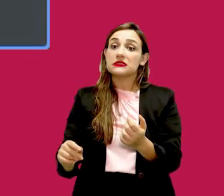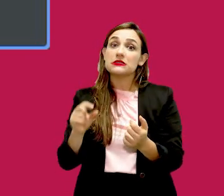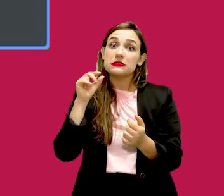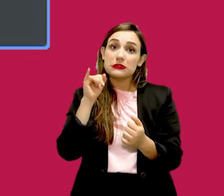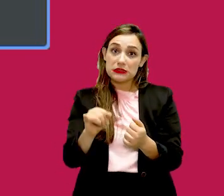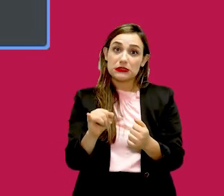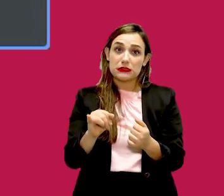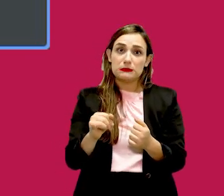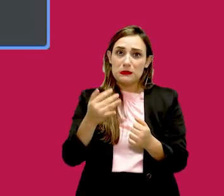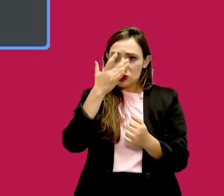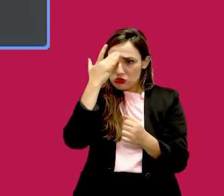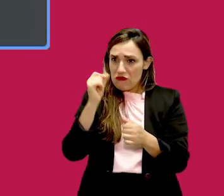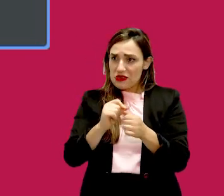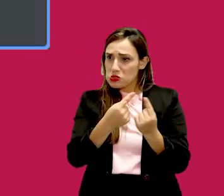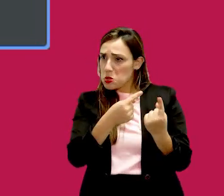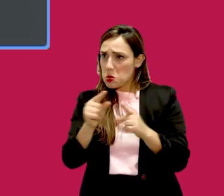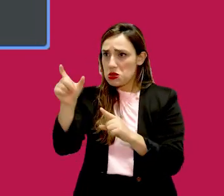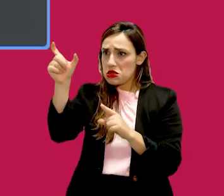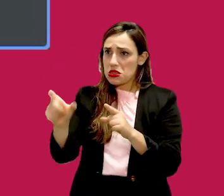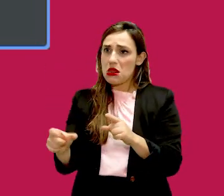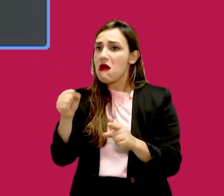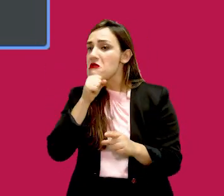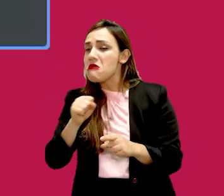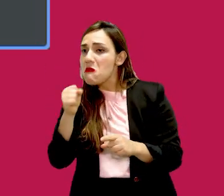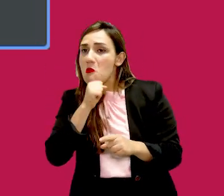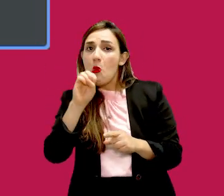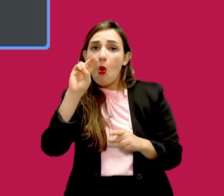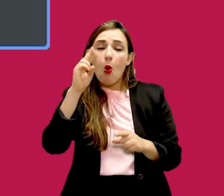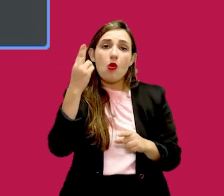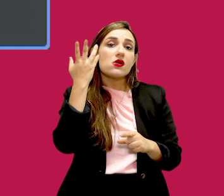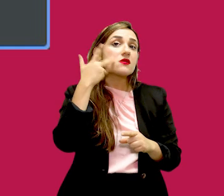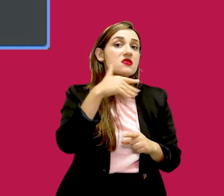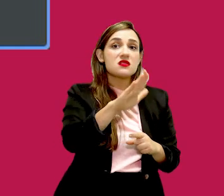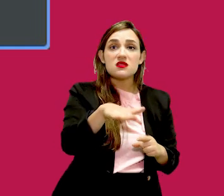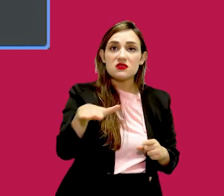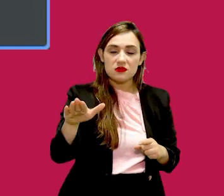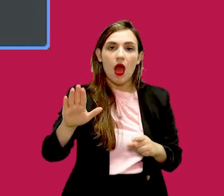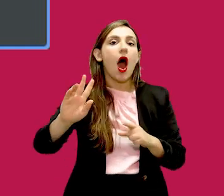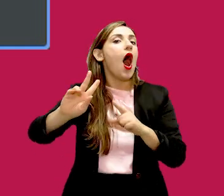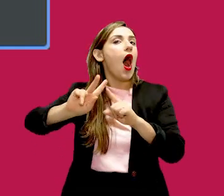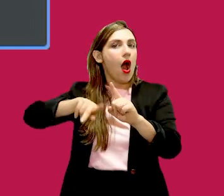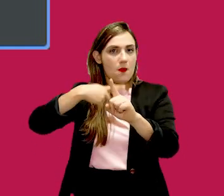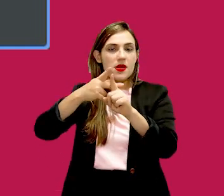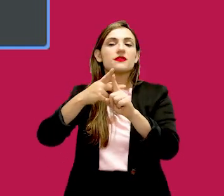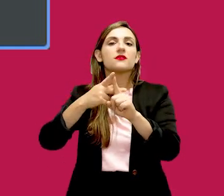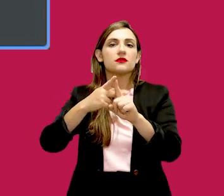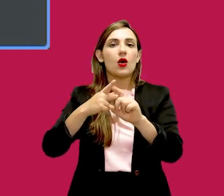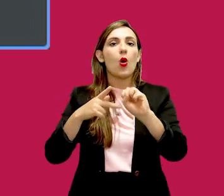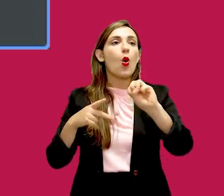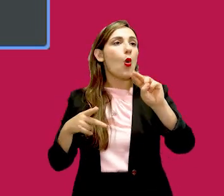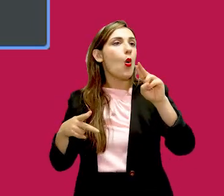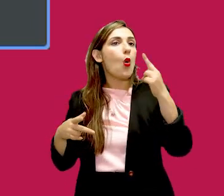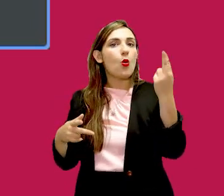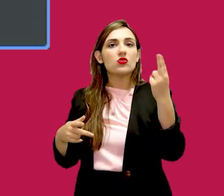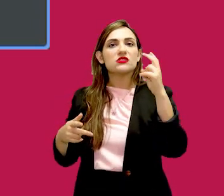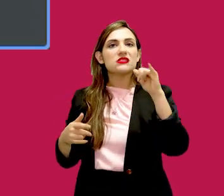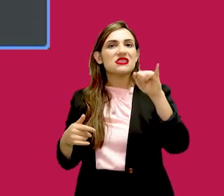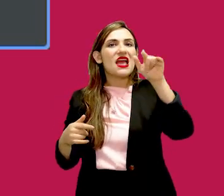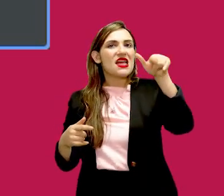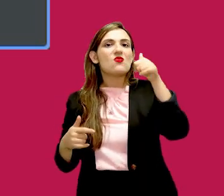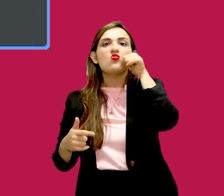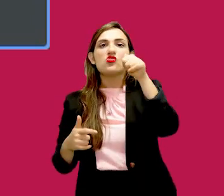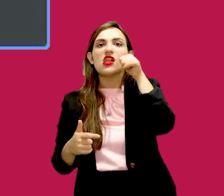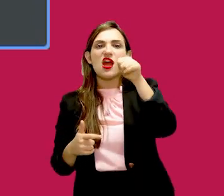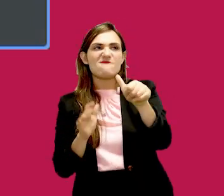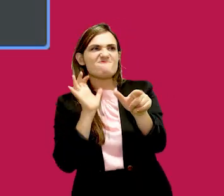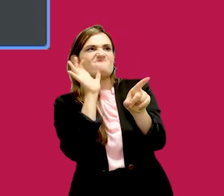idoso, né, há um aumento de pena pela metade, ou se for contra a mulher, por razões de gênero, por